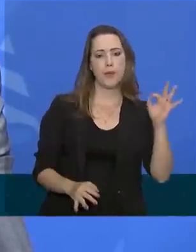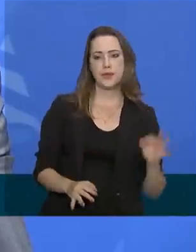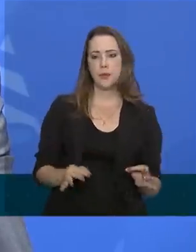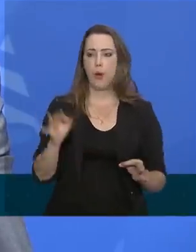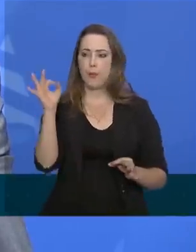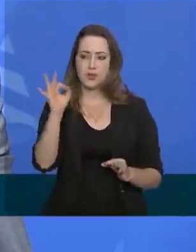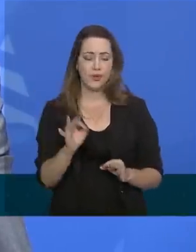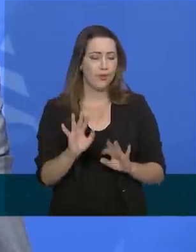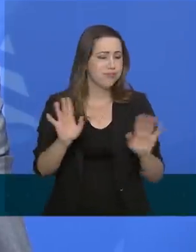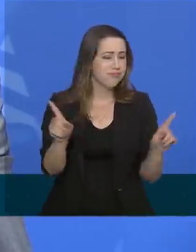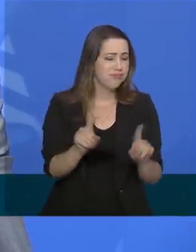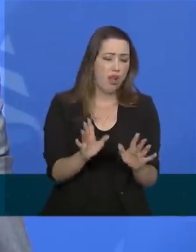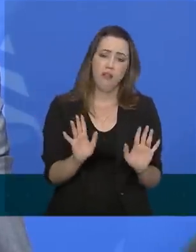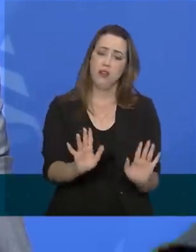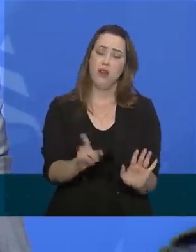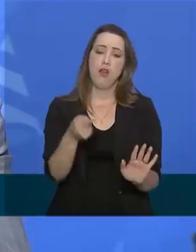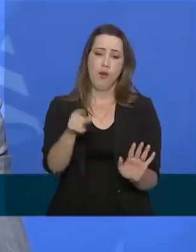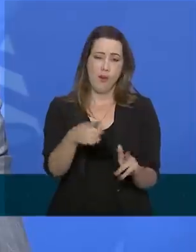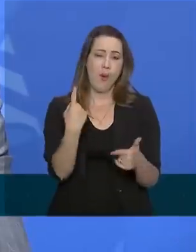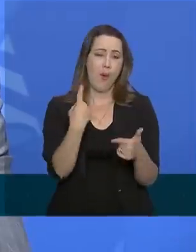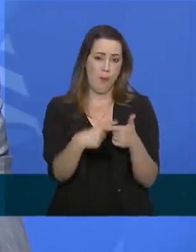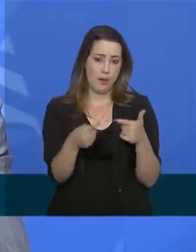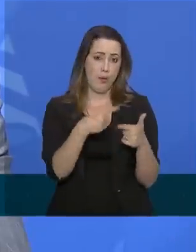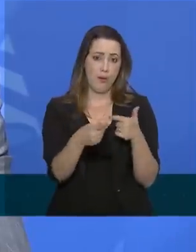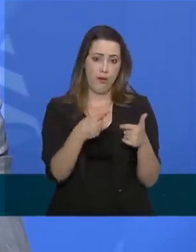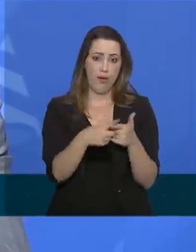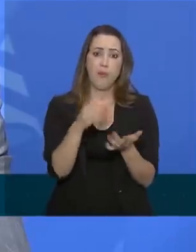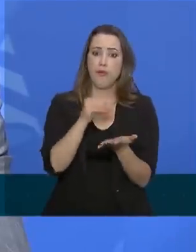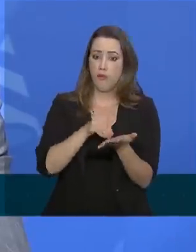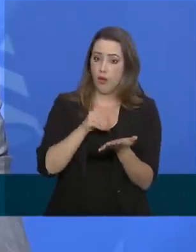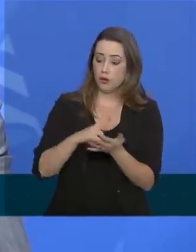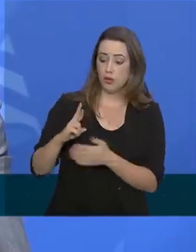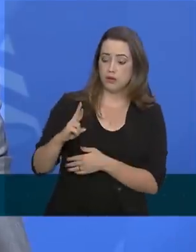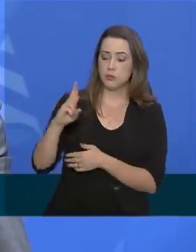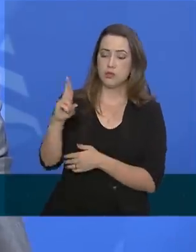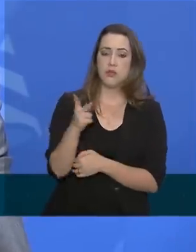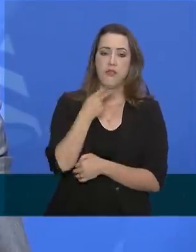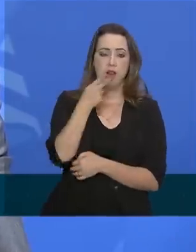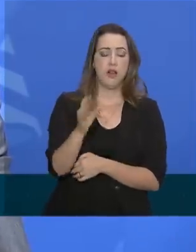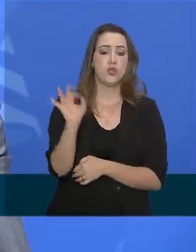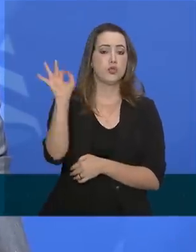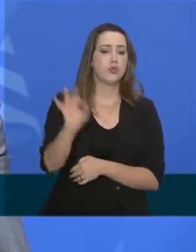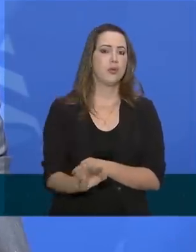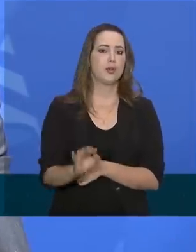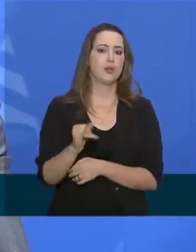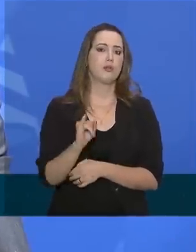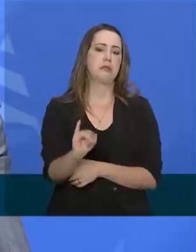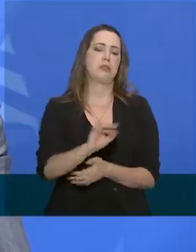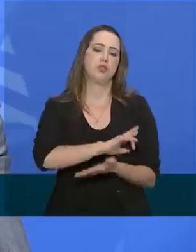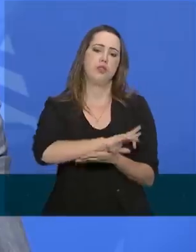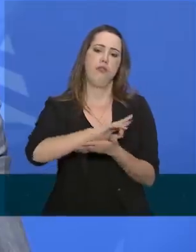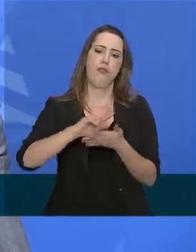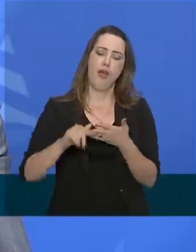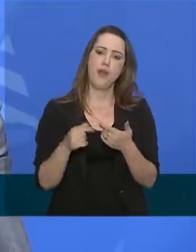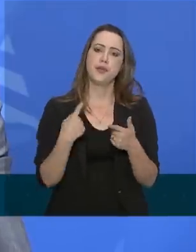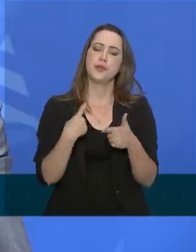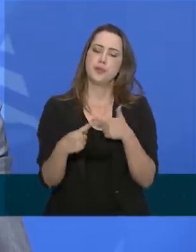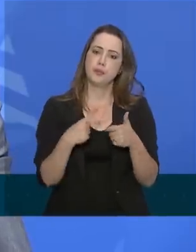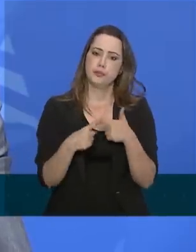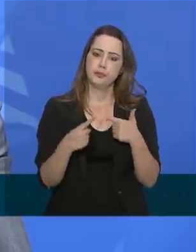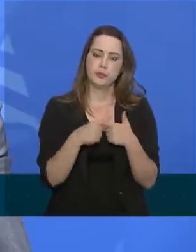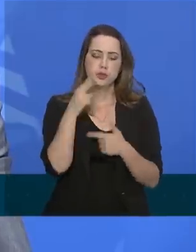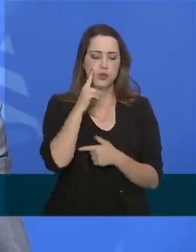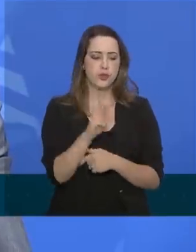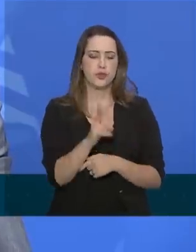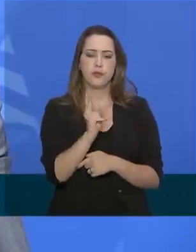trata se de uma postura em conseqüente você atribui um percentual como esse diante de tantas fragilidades como essas que nós encontramos e que o